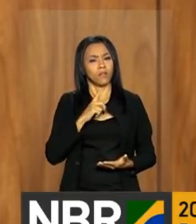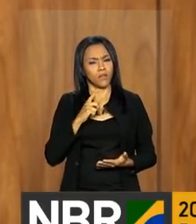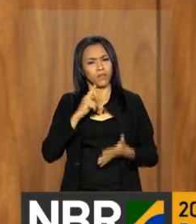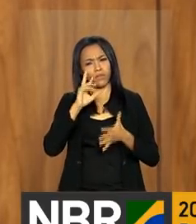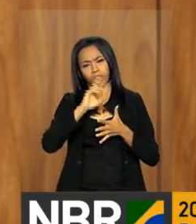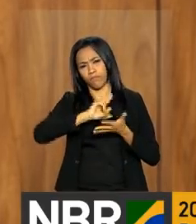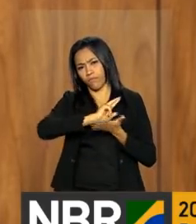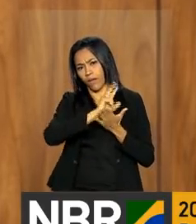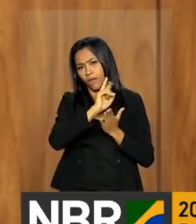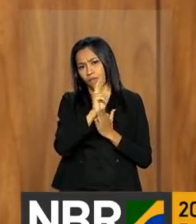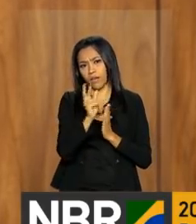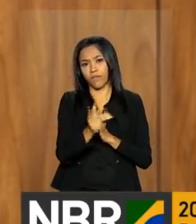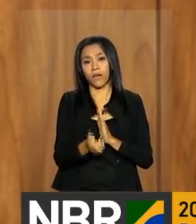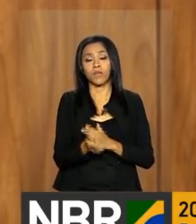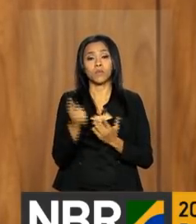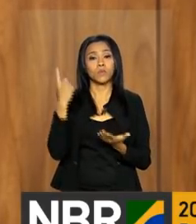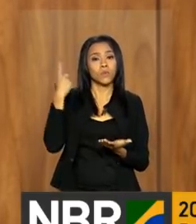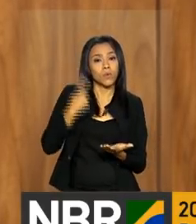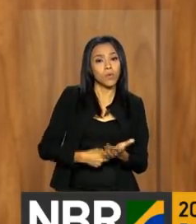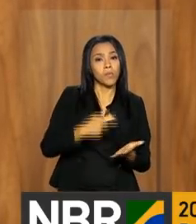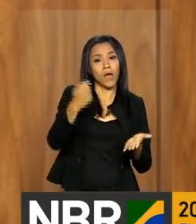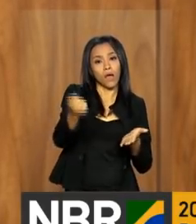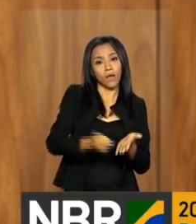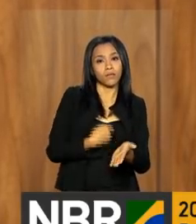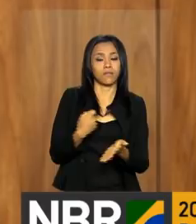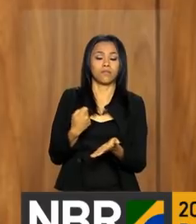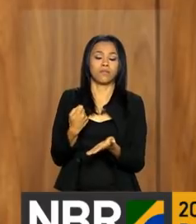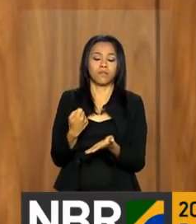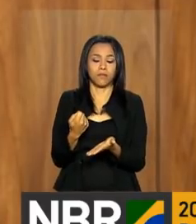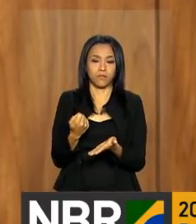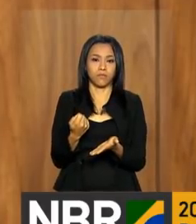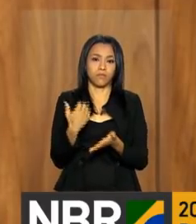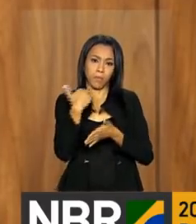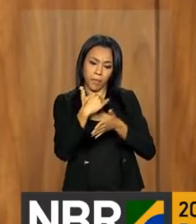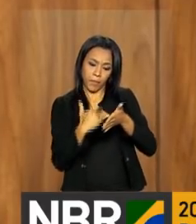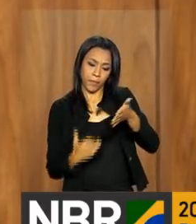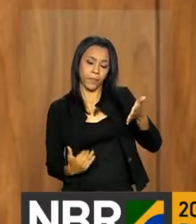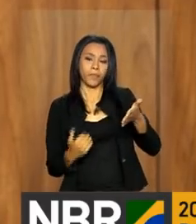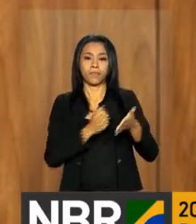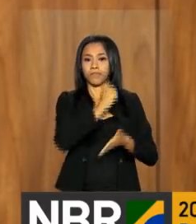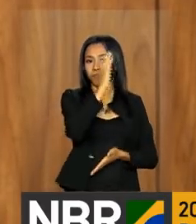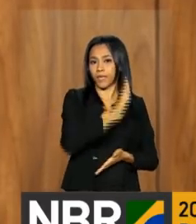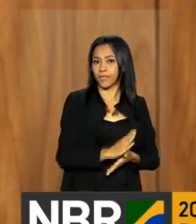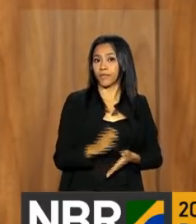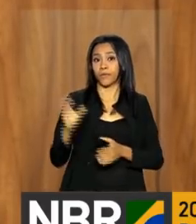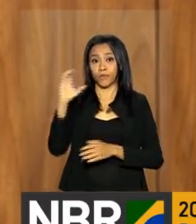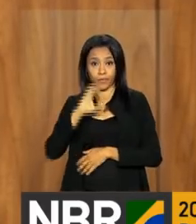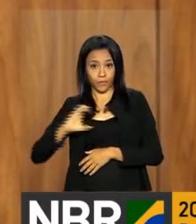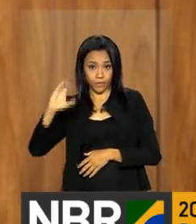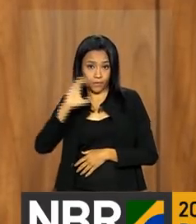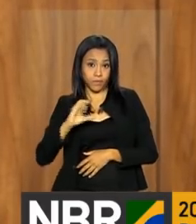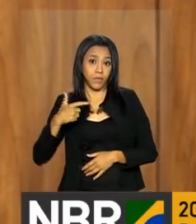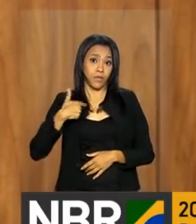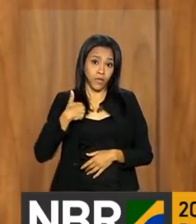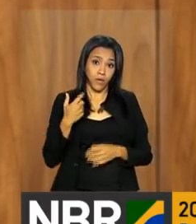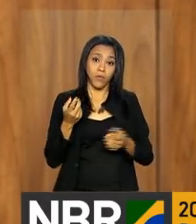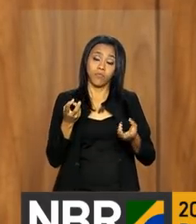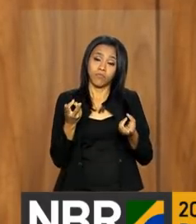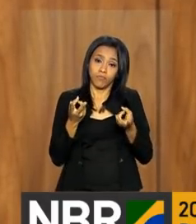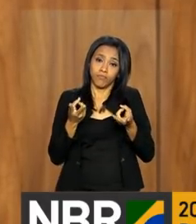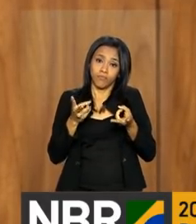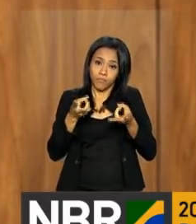acordos assinados entre o Brasil e a Colômbia. E vejam que é um momento de